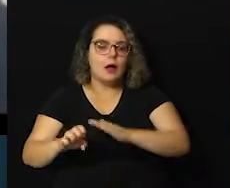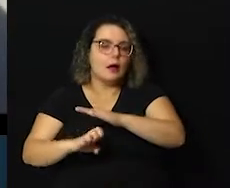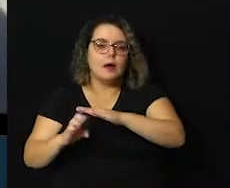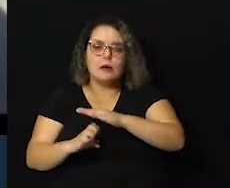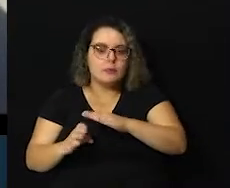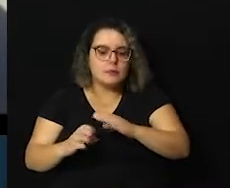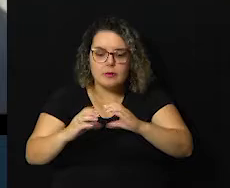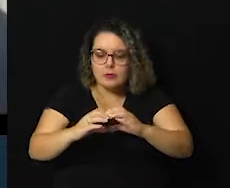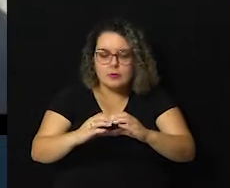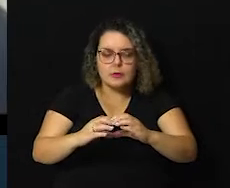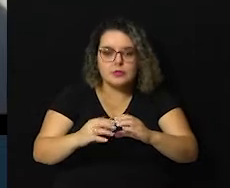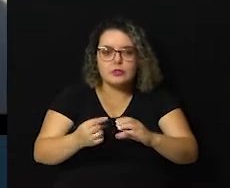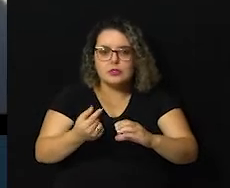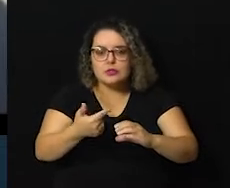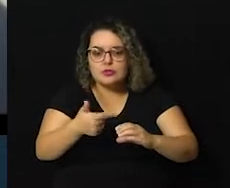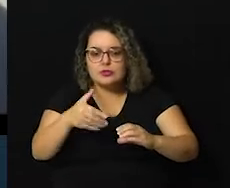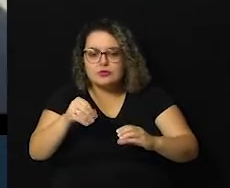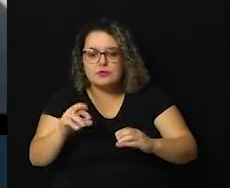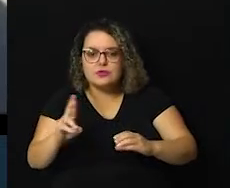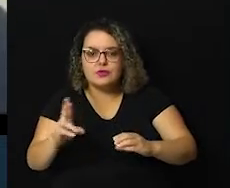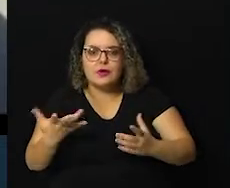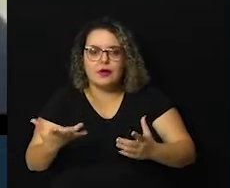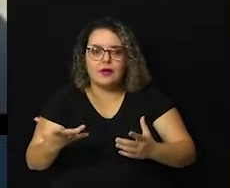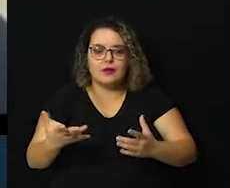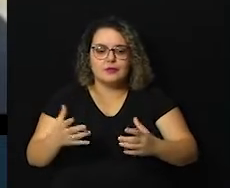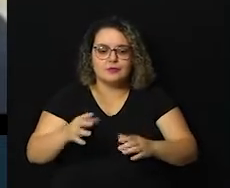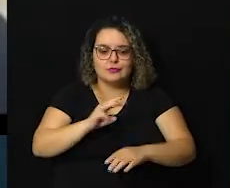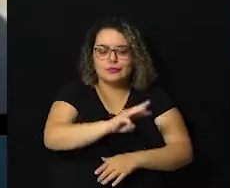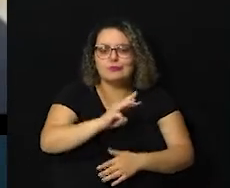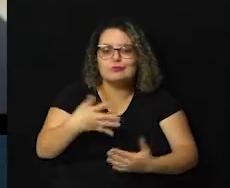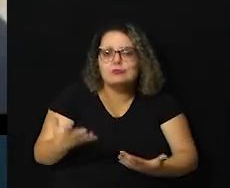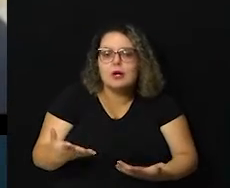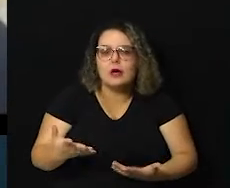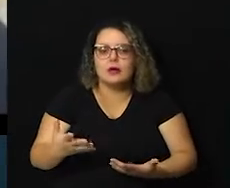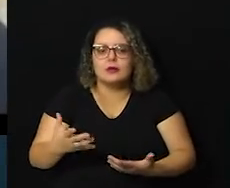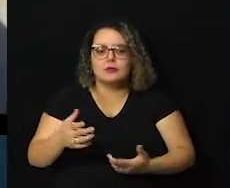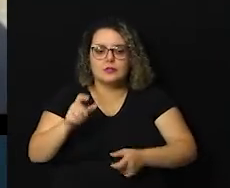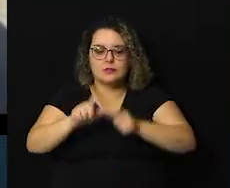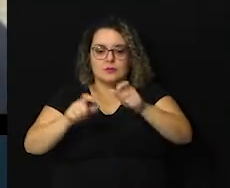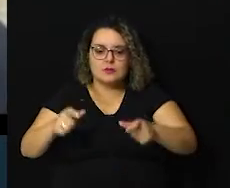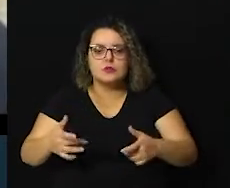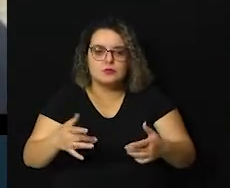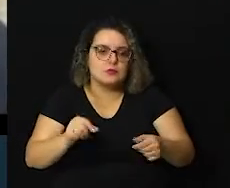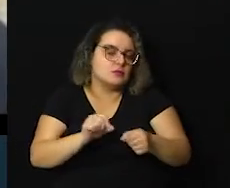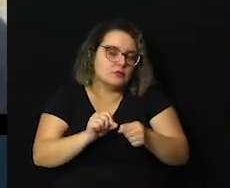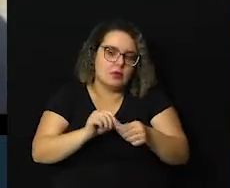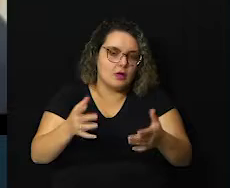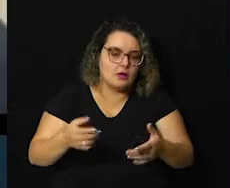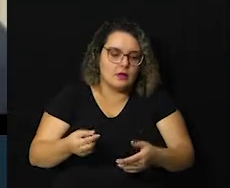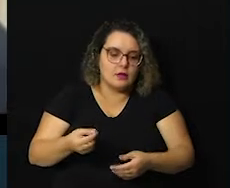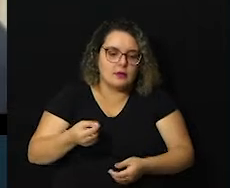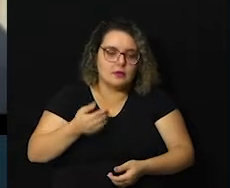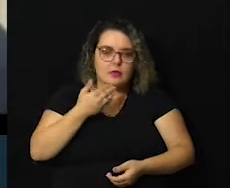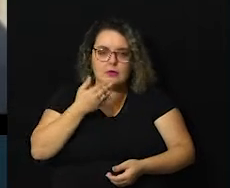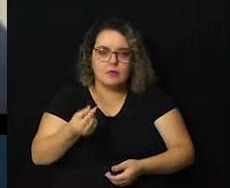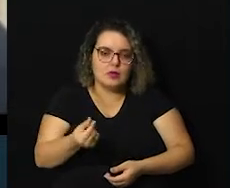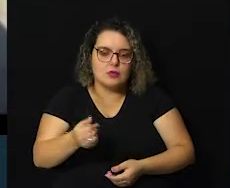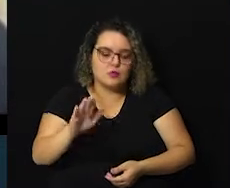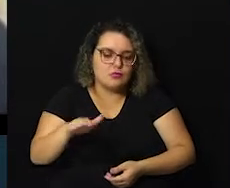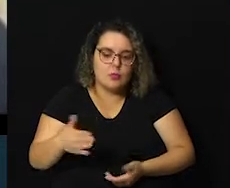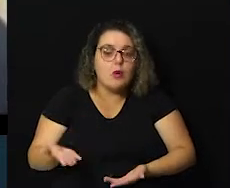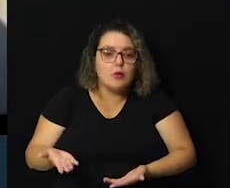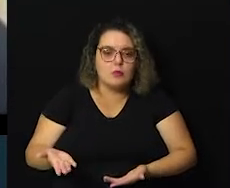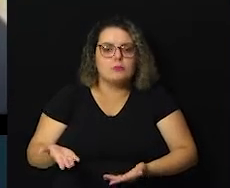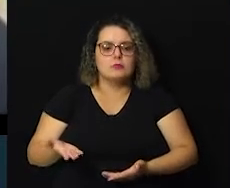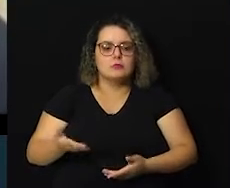logotipo da empresa eu fico 20reais um site de freelancer E aí eu fui usar a criatividade e eu vou sempre usando a criatividade